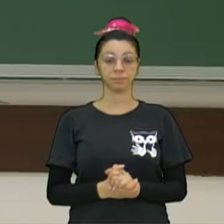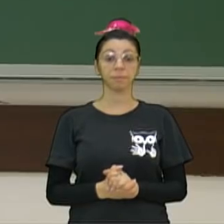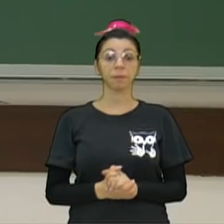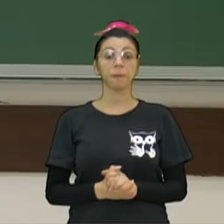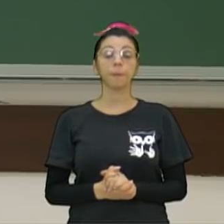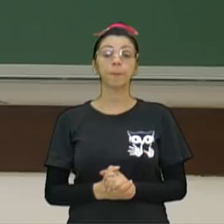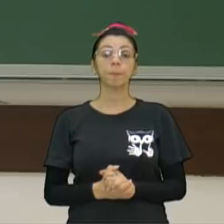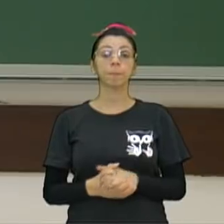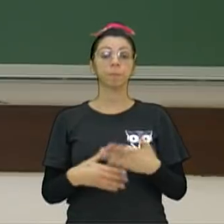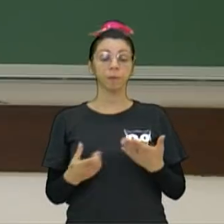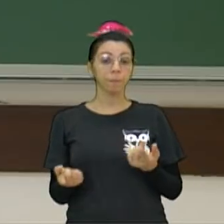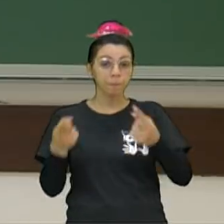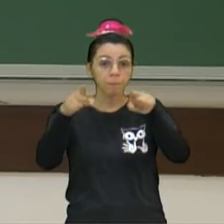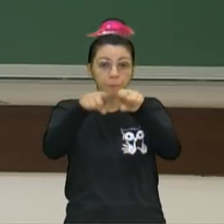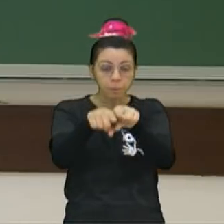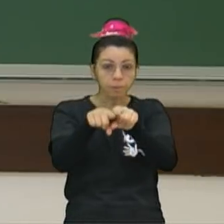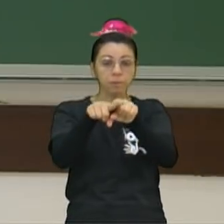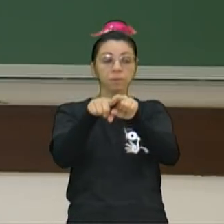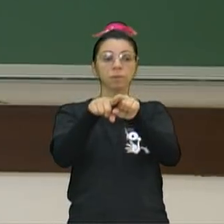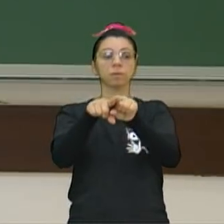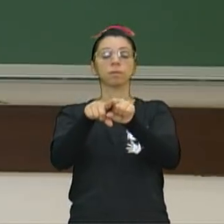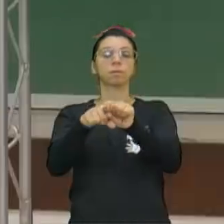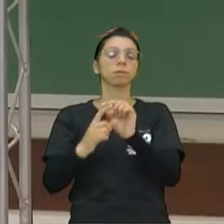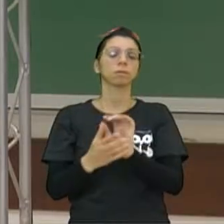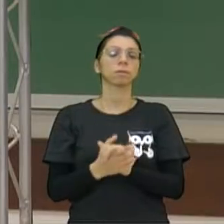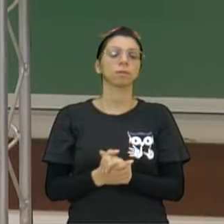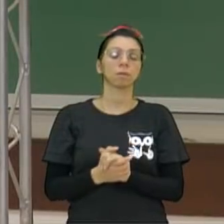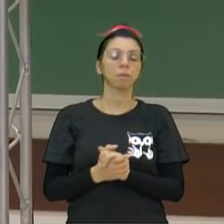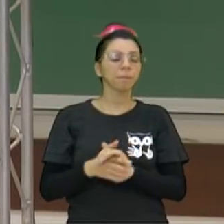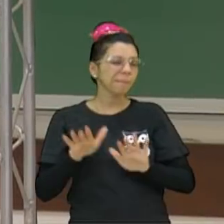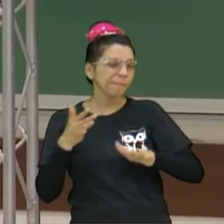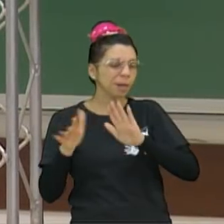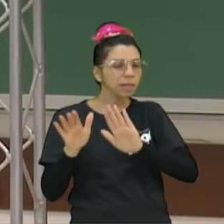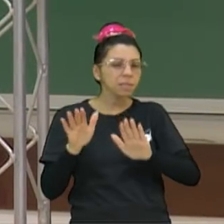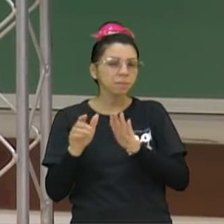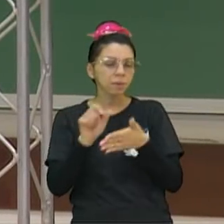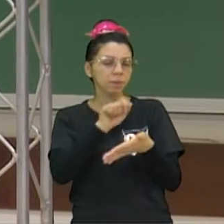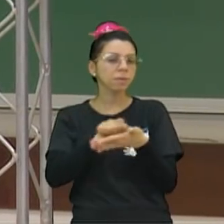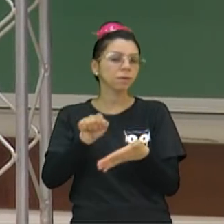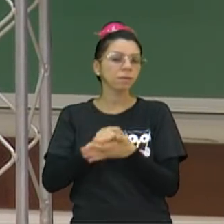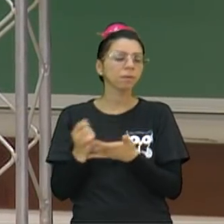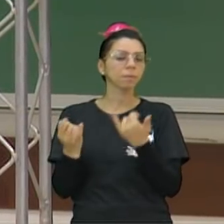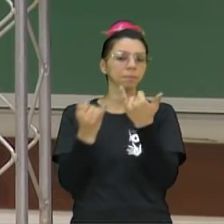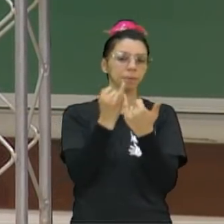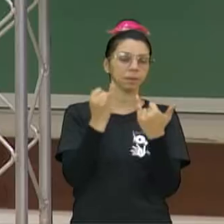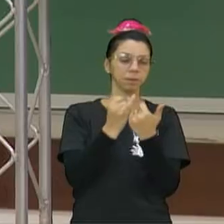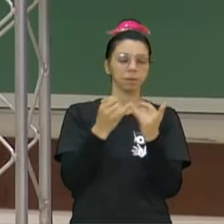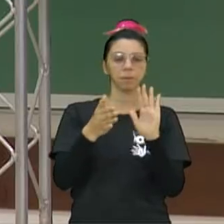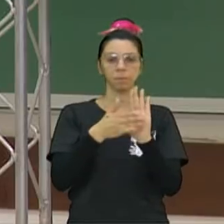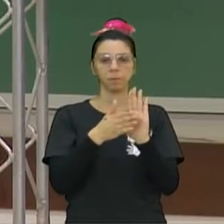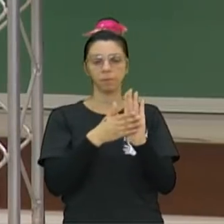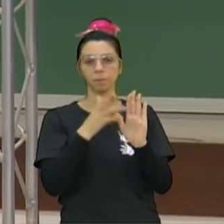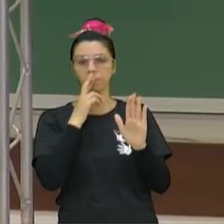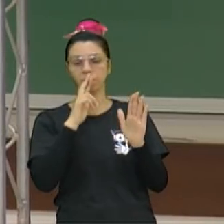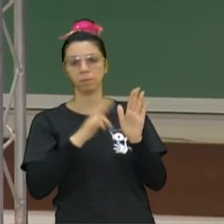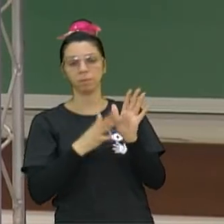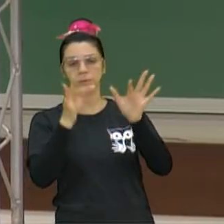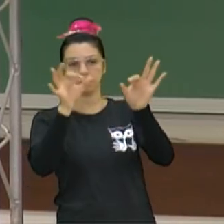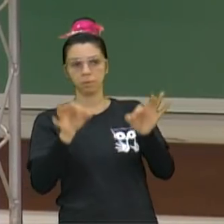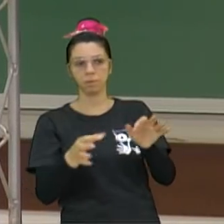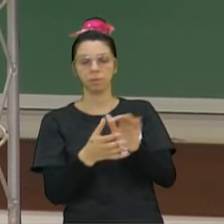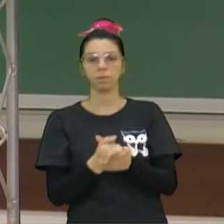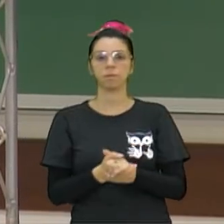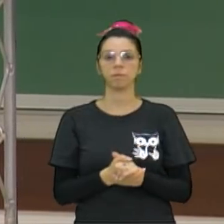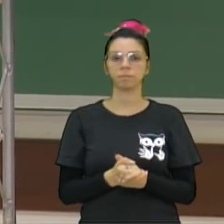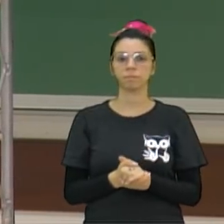Retornando então, galera, olha lá. Então, quem mais ou menos escreveu algo semelhante ao que eu proponho aqui como resposta correta, né, acertou, está no